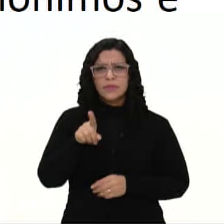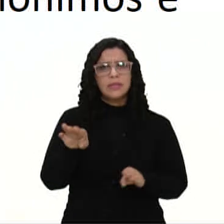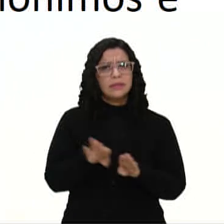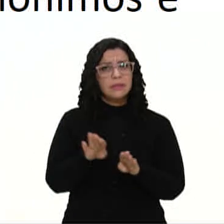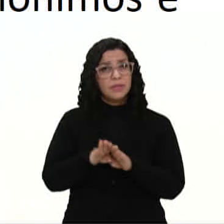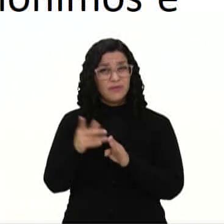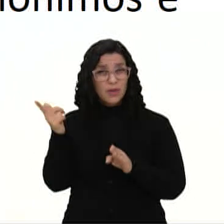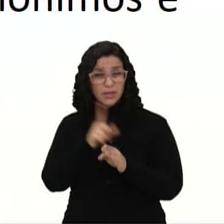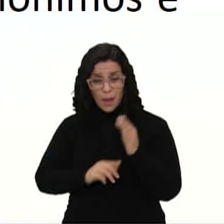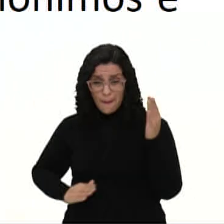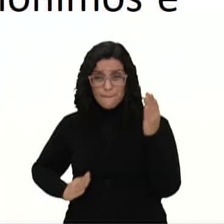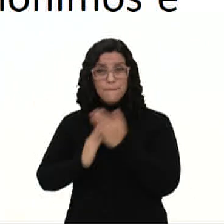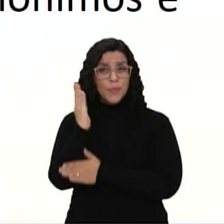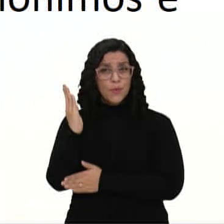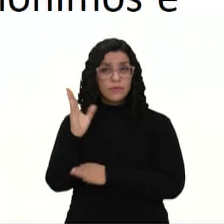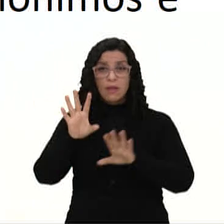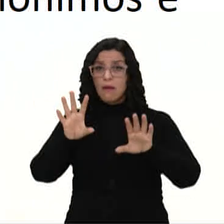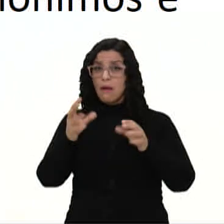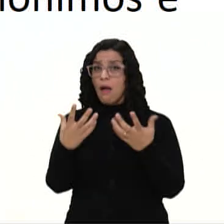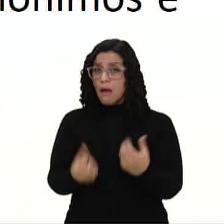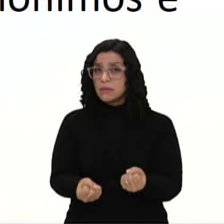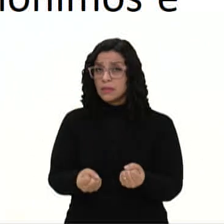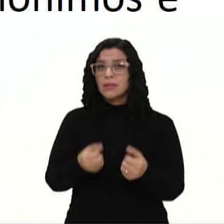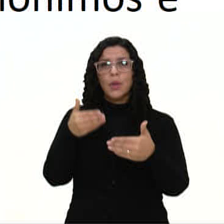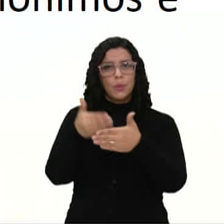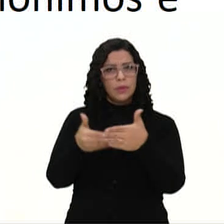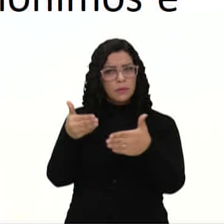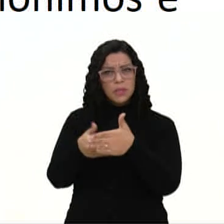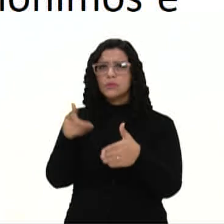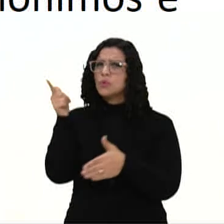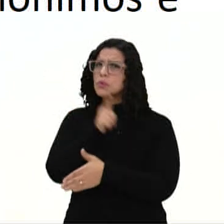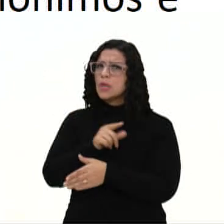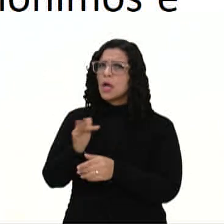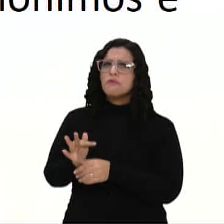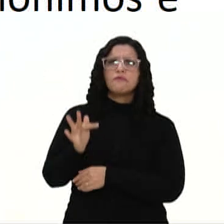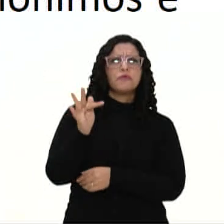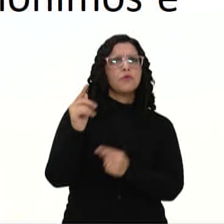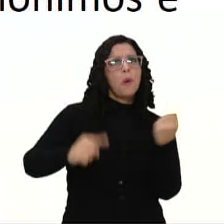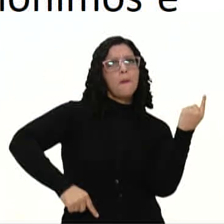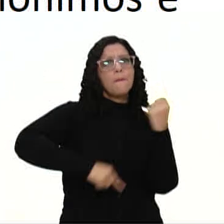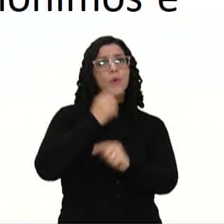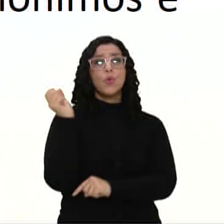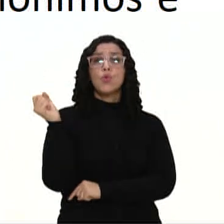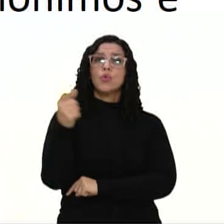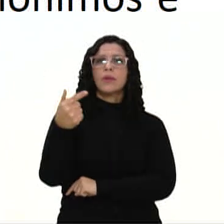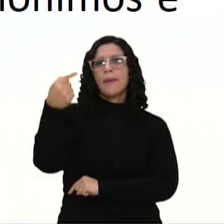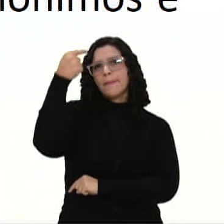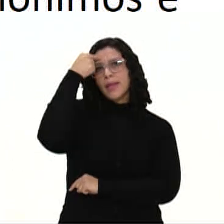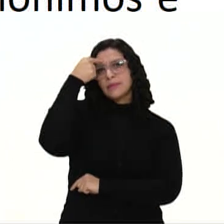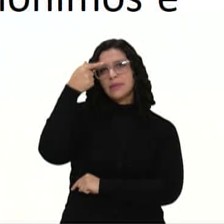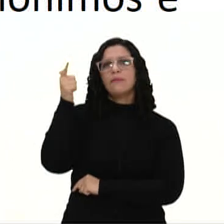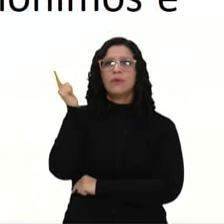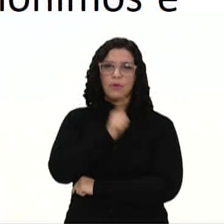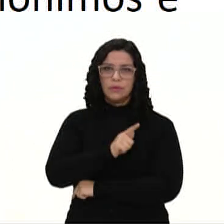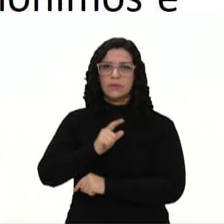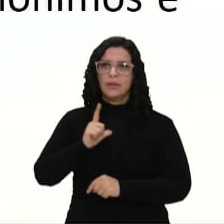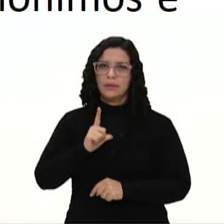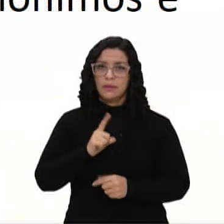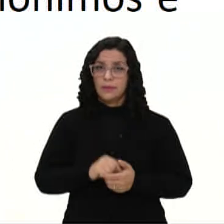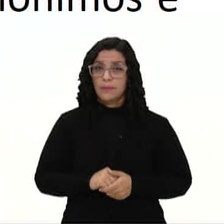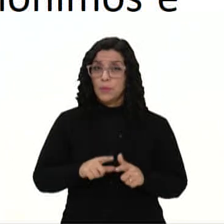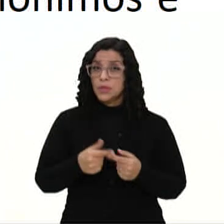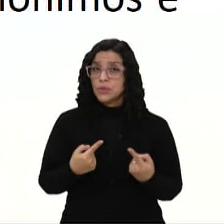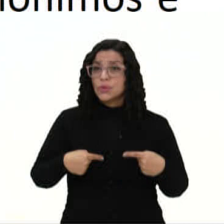Ultrapassado esse obstáculo e aceites os teus limites, será capaz de ir muito mais além do que julgavas conseguir. É